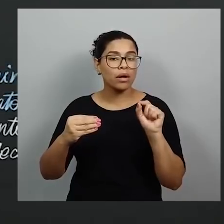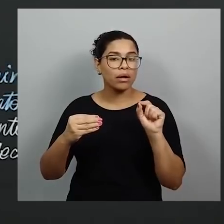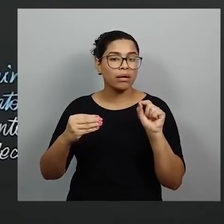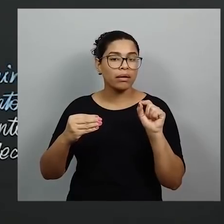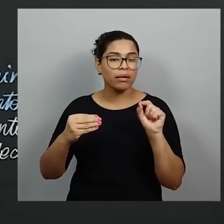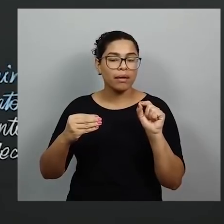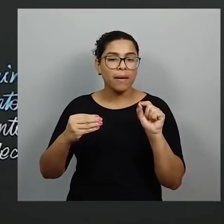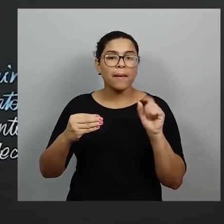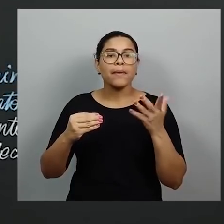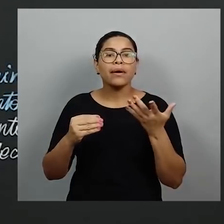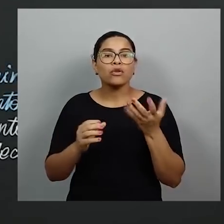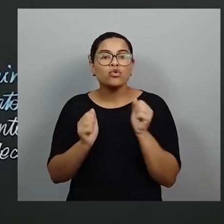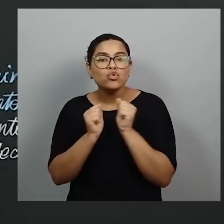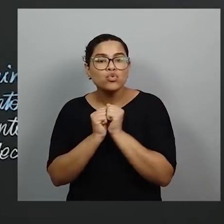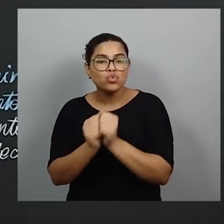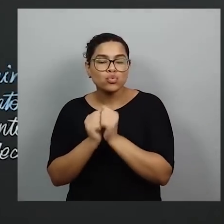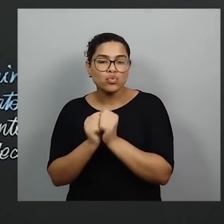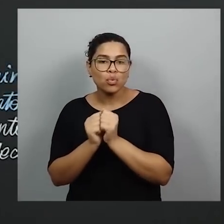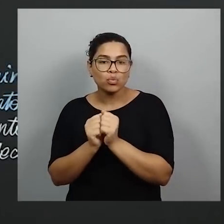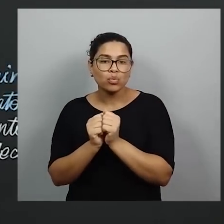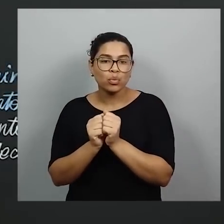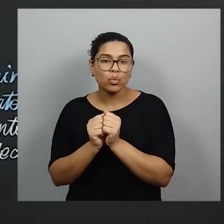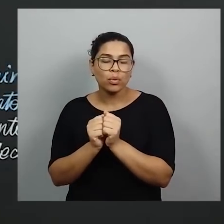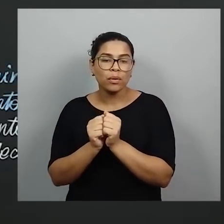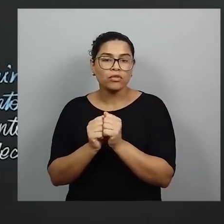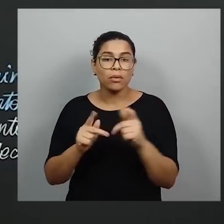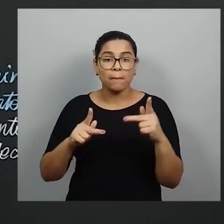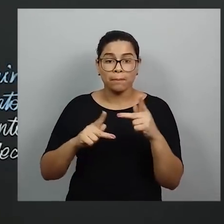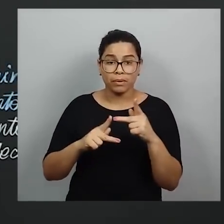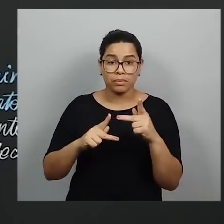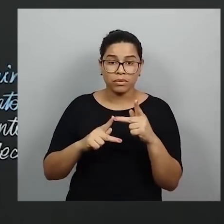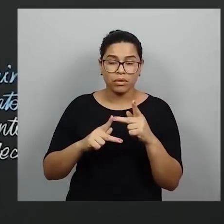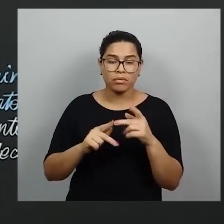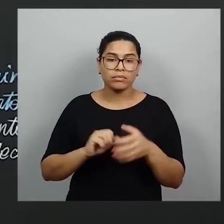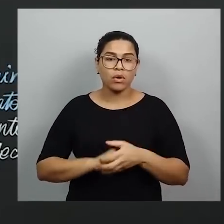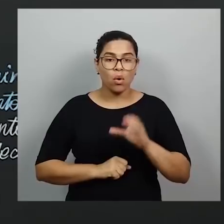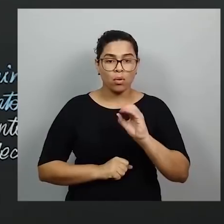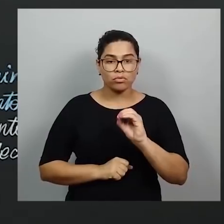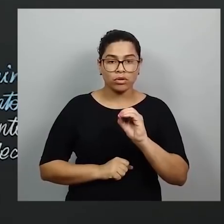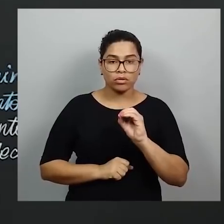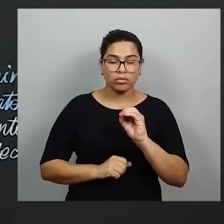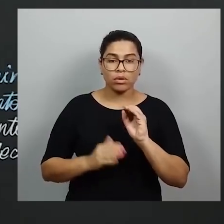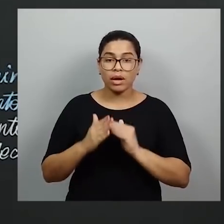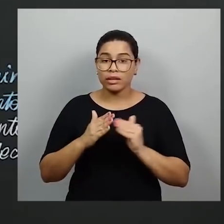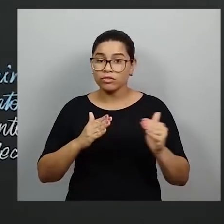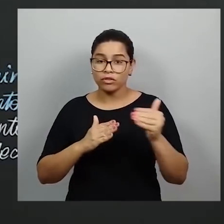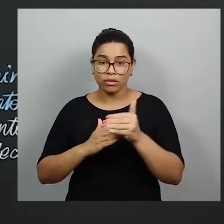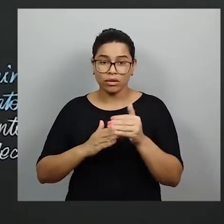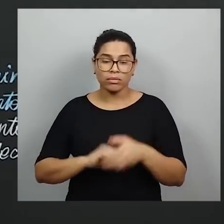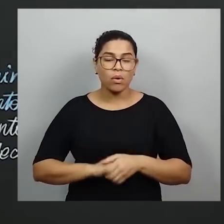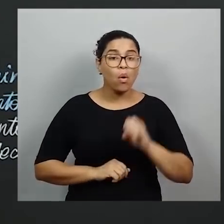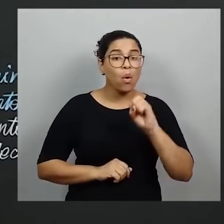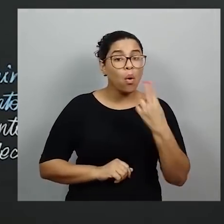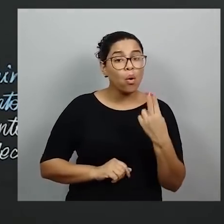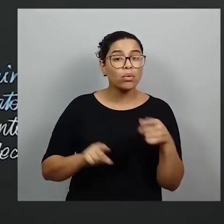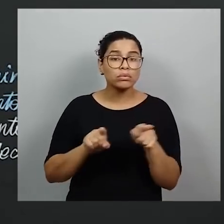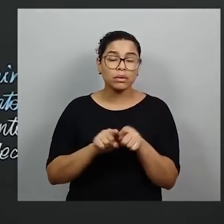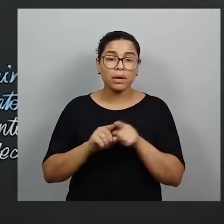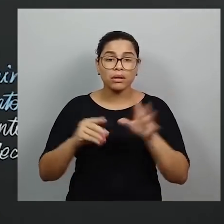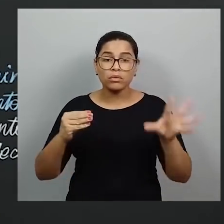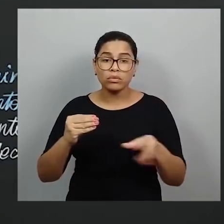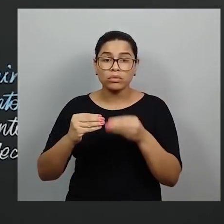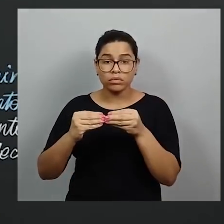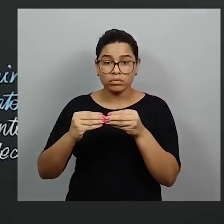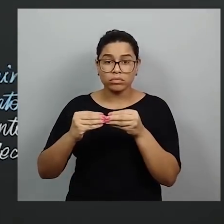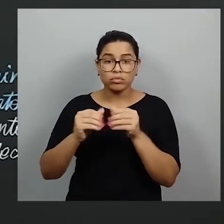complemento introduzido por preposição, e nesse caso a gente vai chamar esse complemento de objeto indireto, ou ele vai ter um